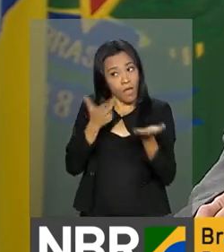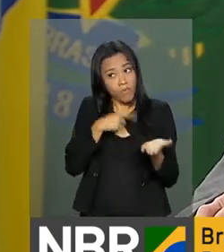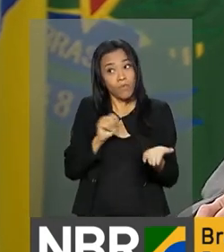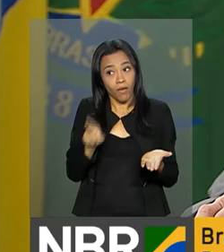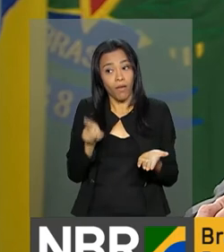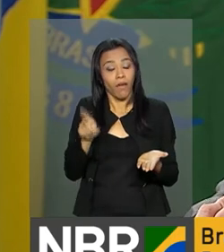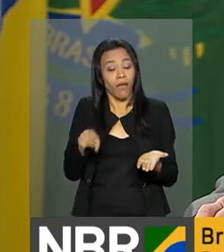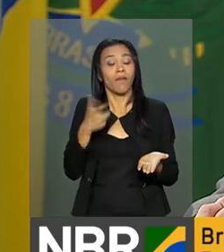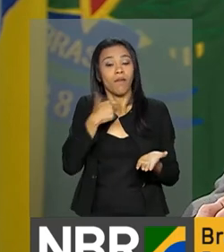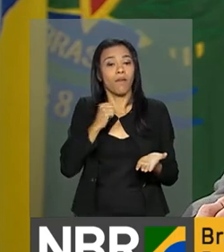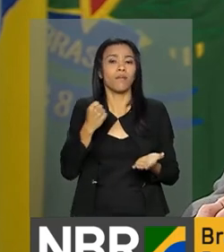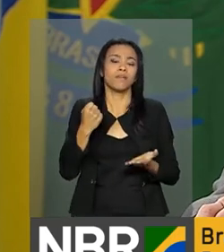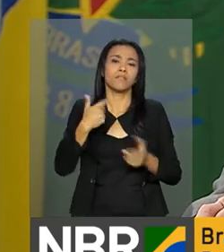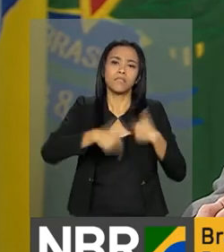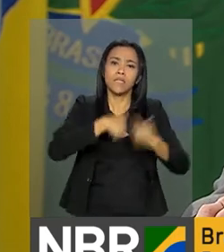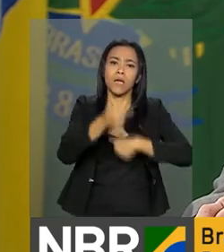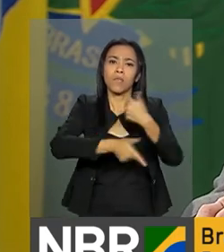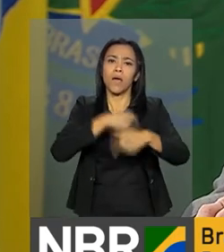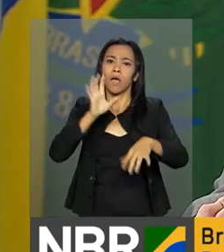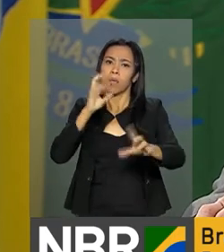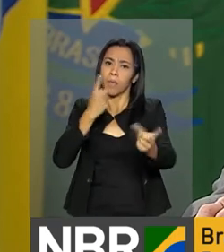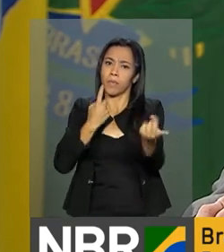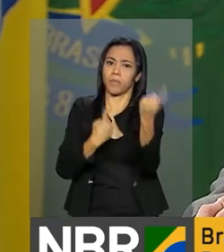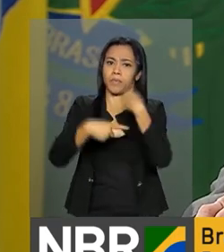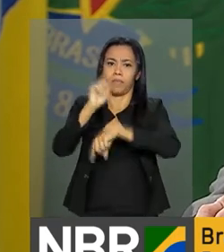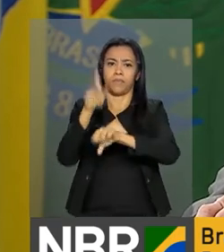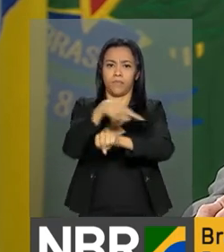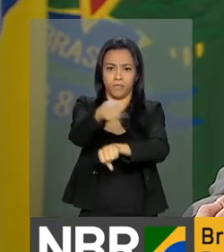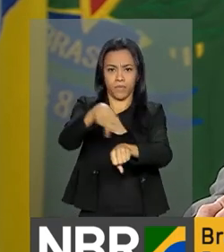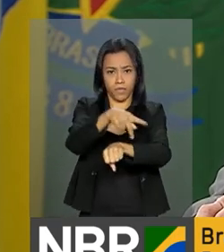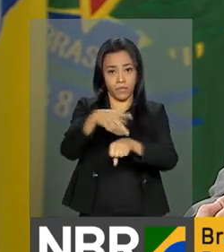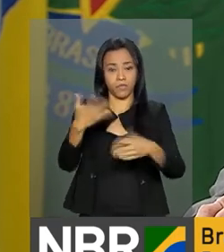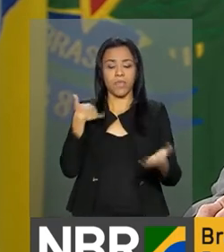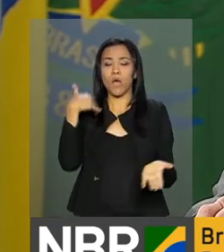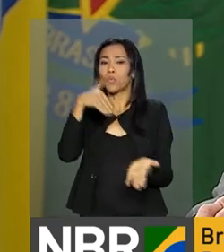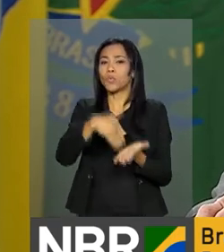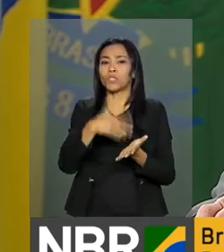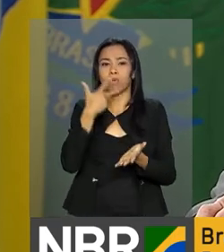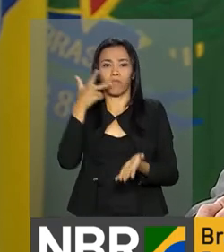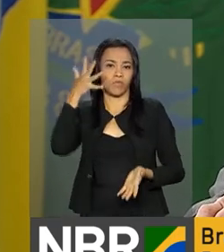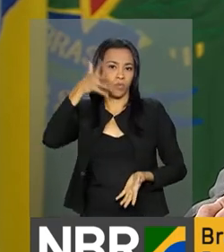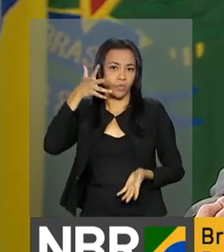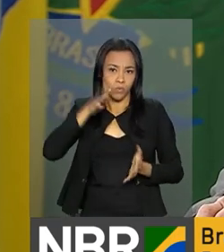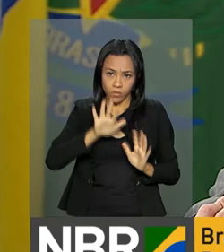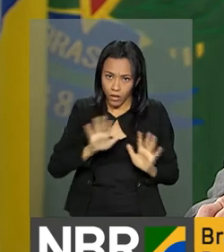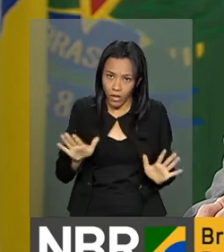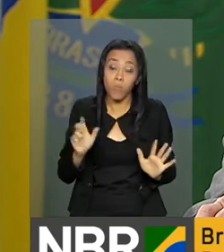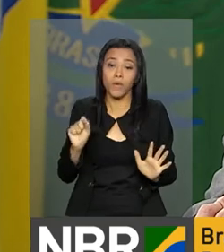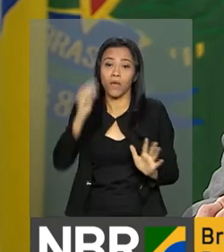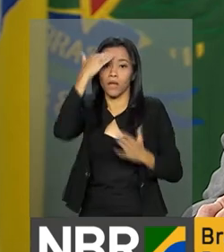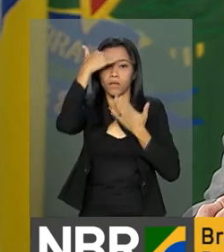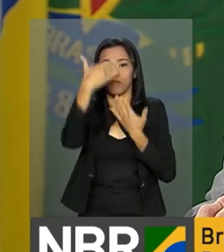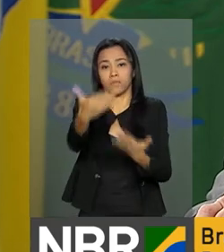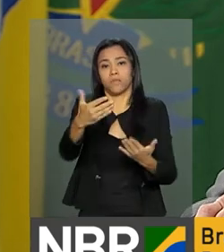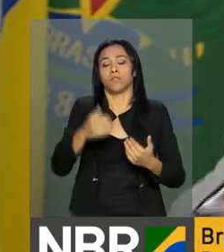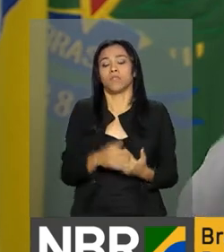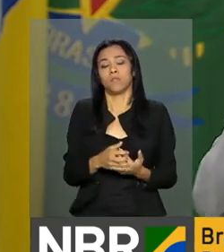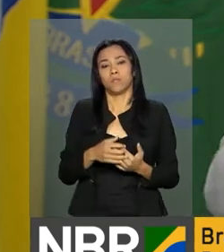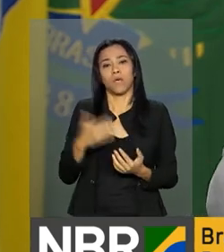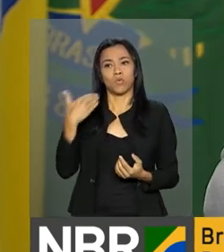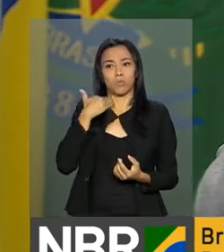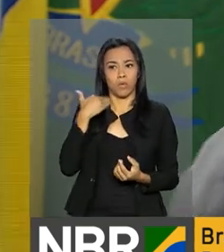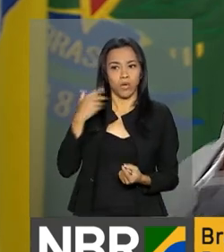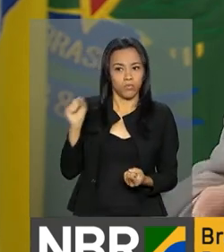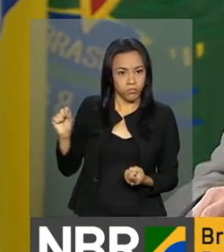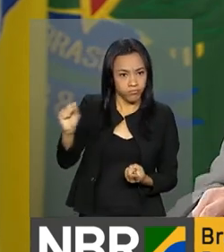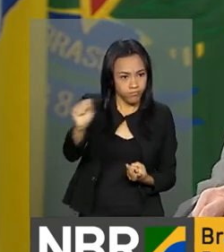pela prosperidade do nosso país ea última palavra portanto é de agradecimento aos bancos oficiais